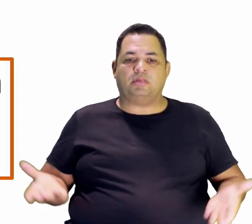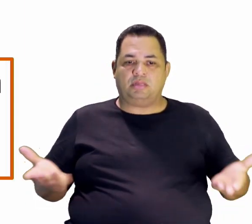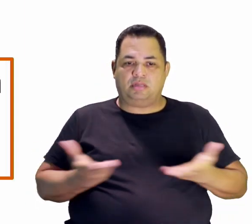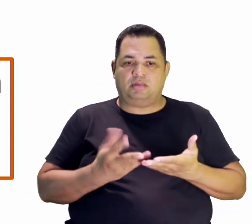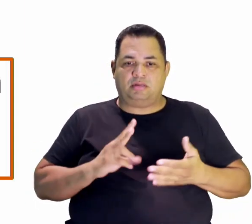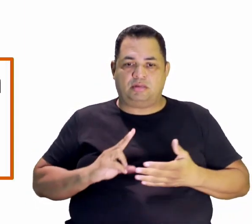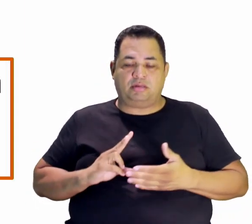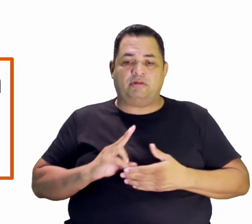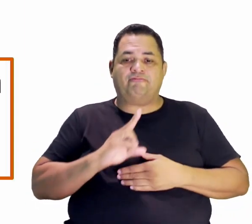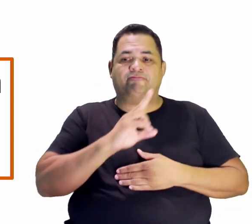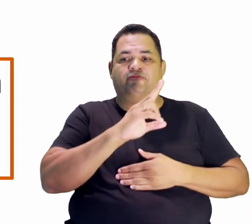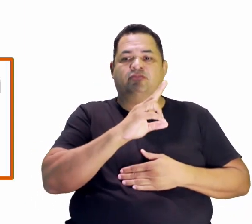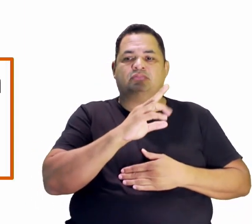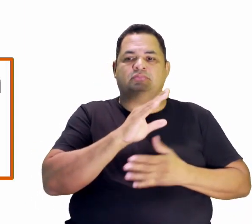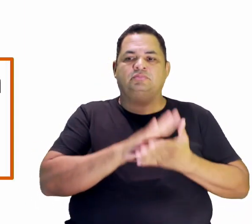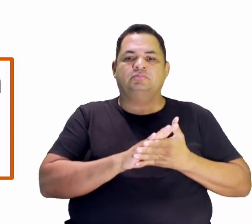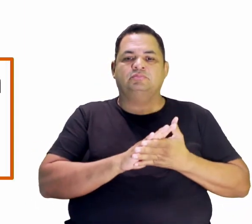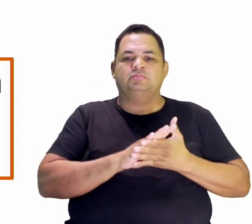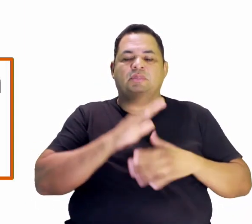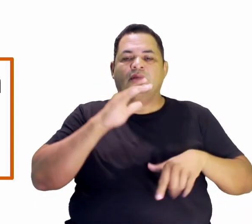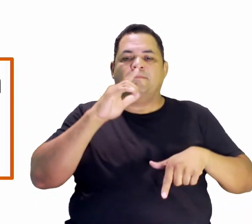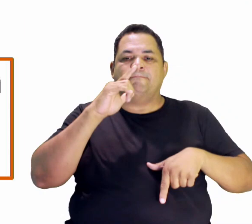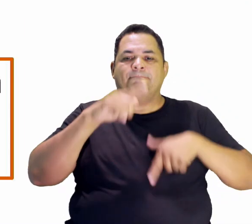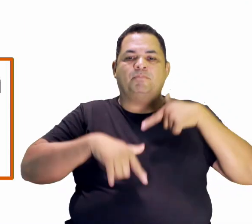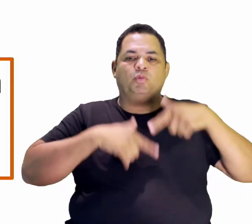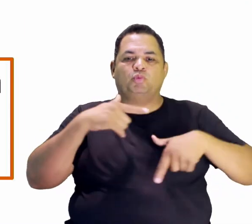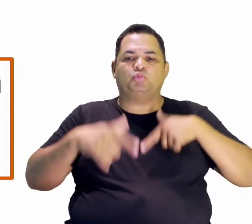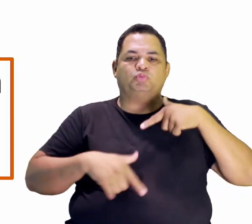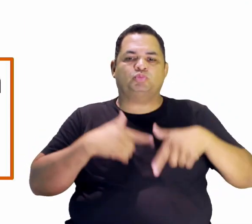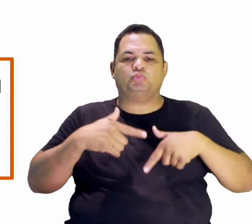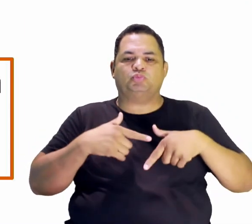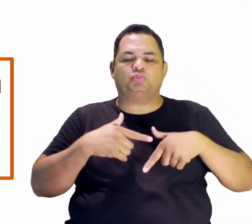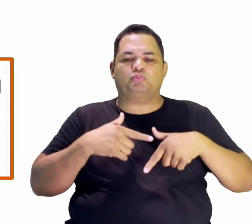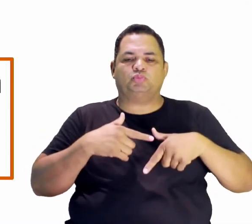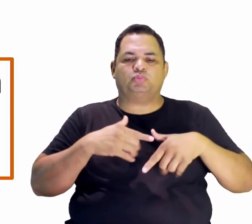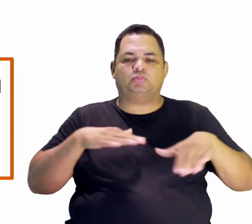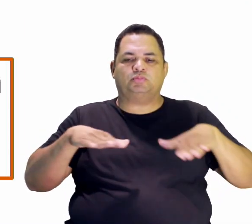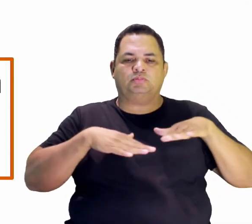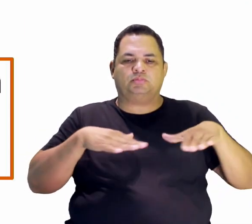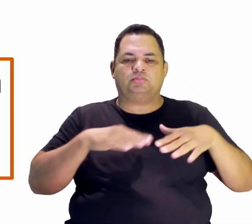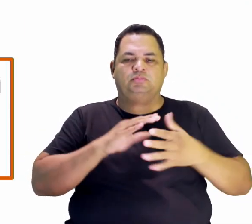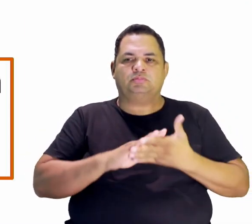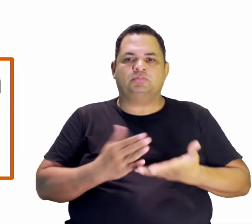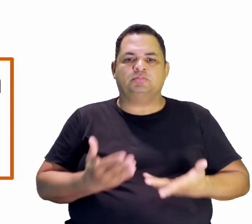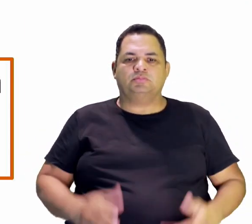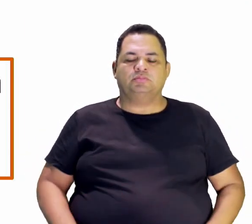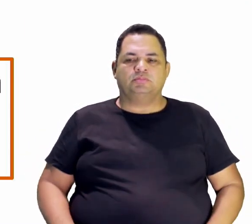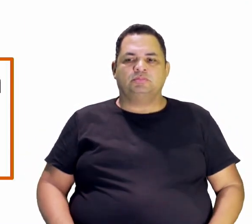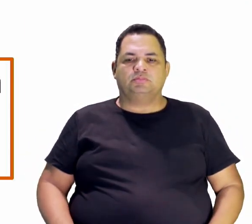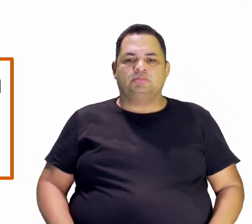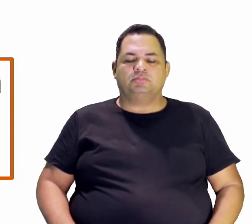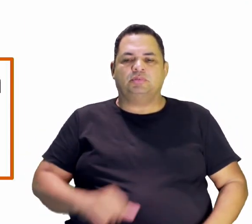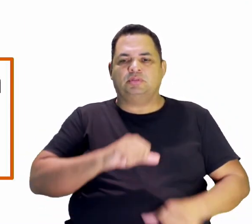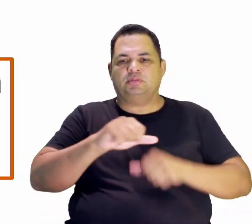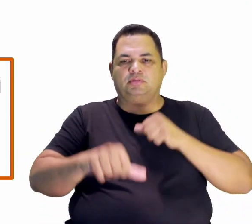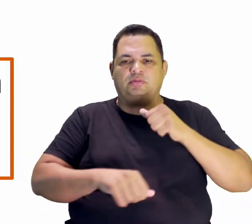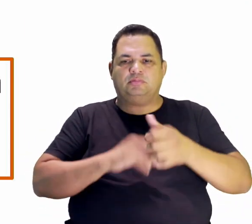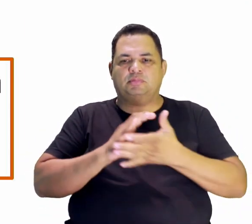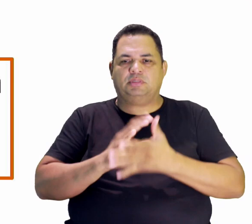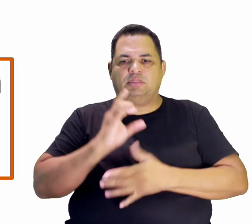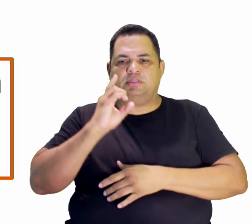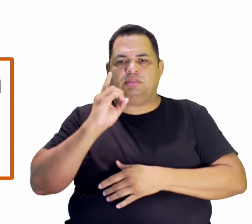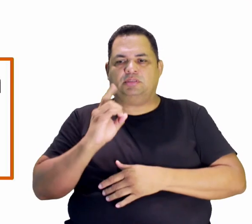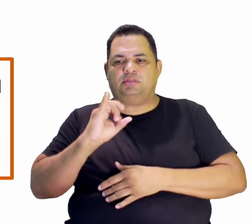é a causa que produz o movimento. Então, a gente já passou para a dinâmica, a gente estava na cinemática, passamos para a dinâmica,